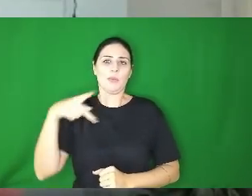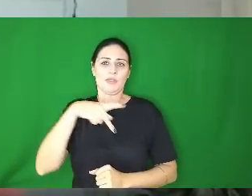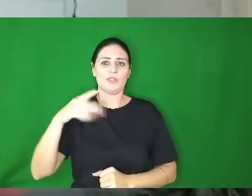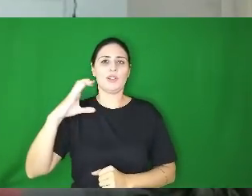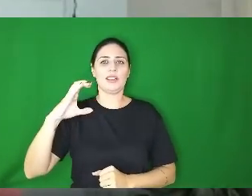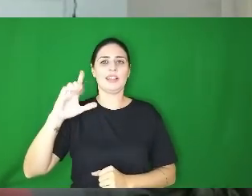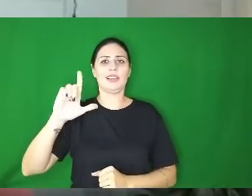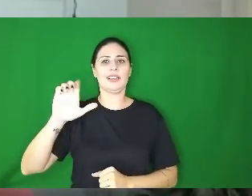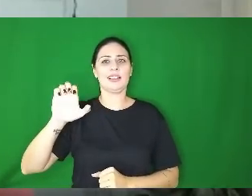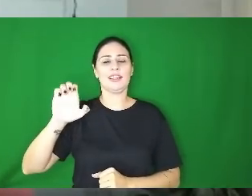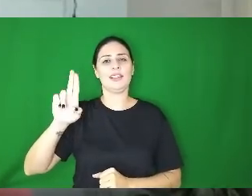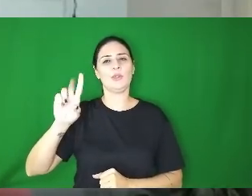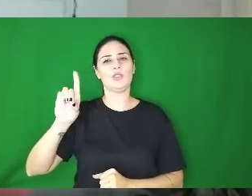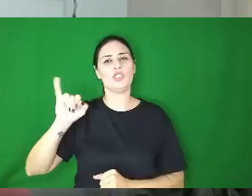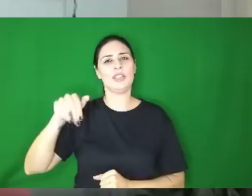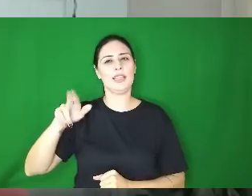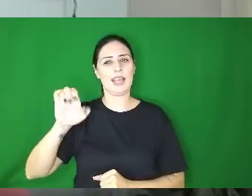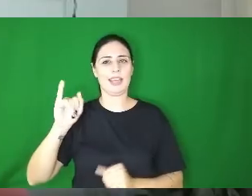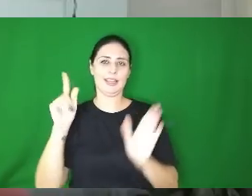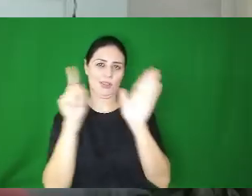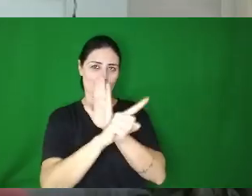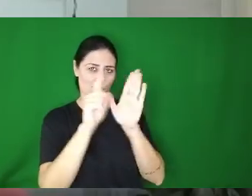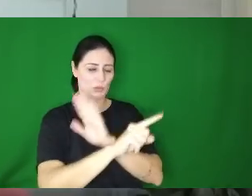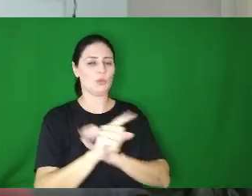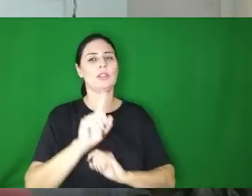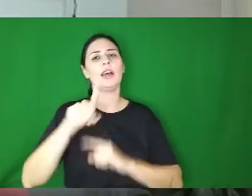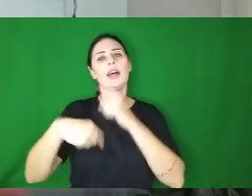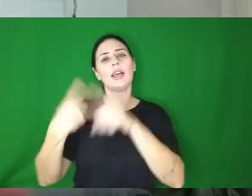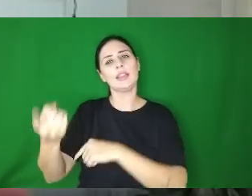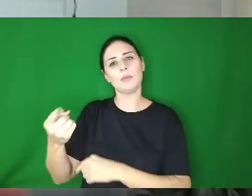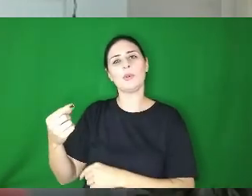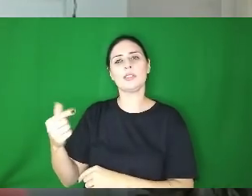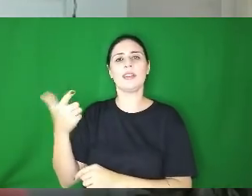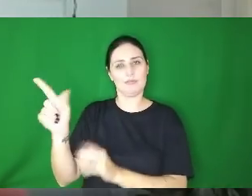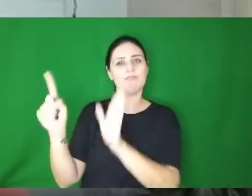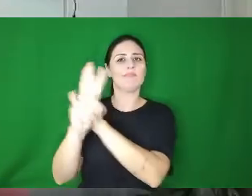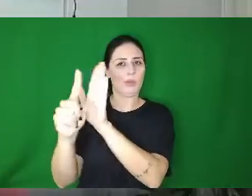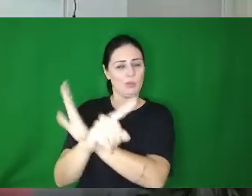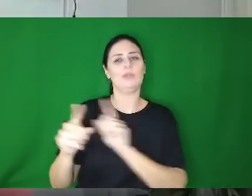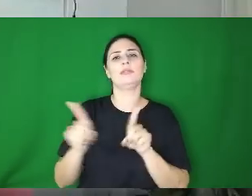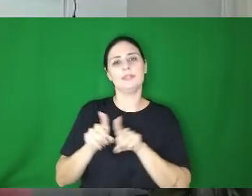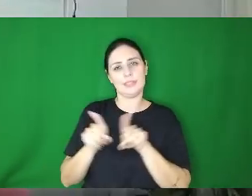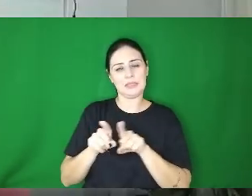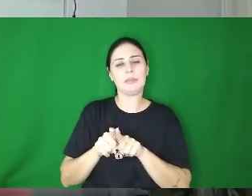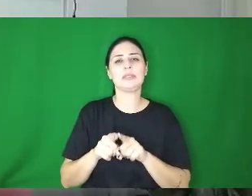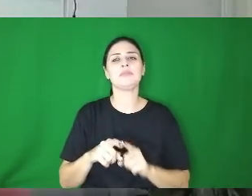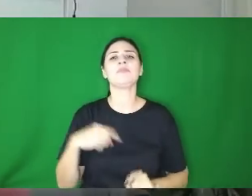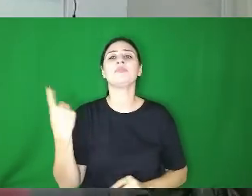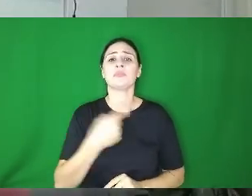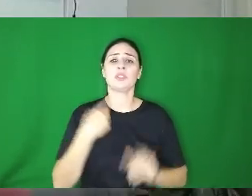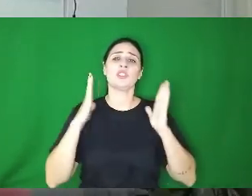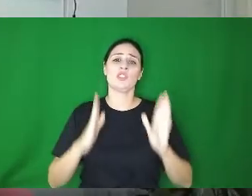vídeo o e-mail da professora, os slides que a professora desenvolveu, né, os contatos, o